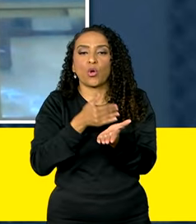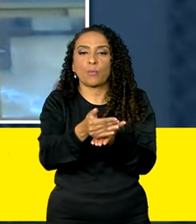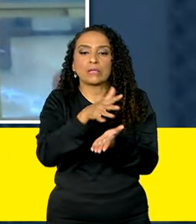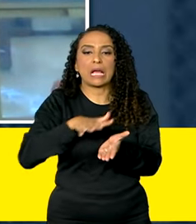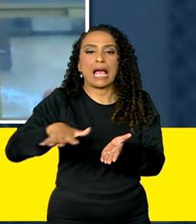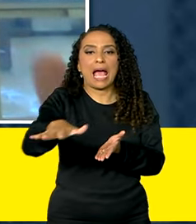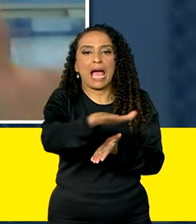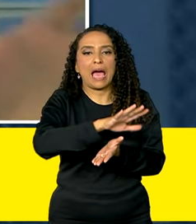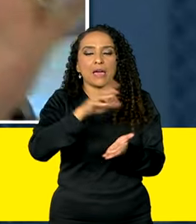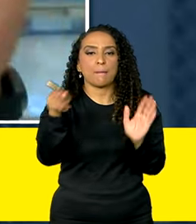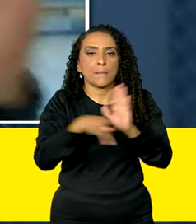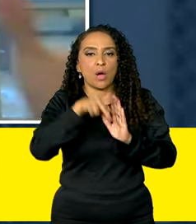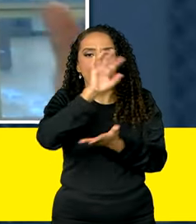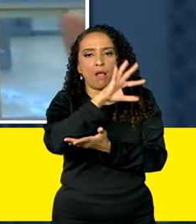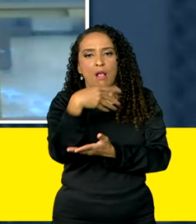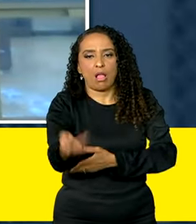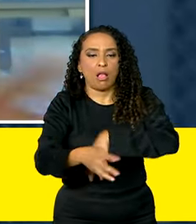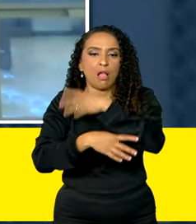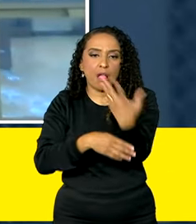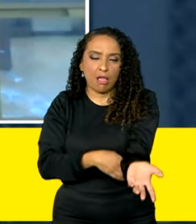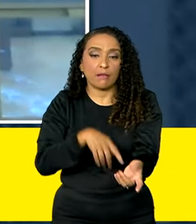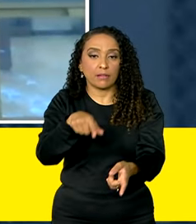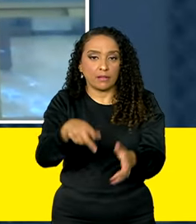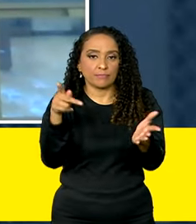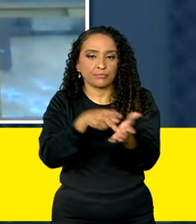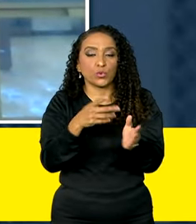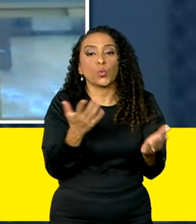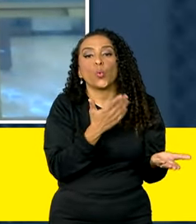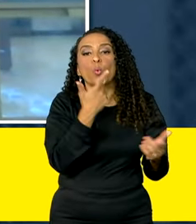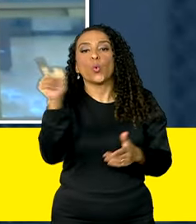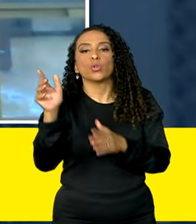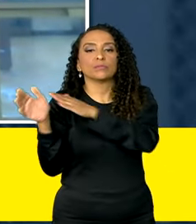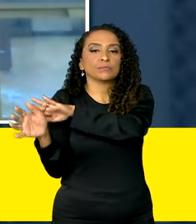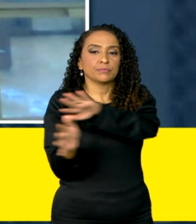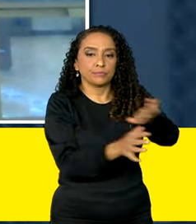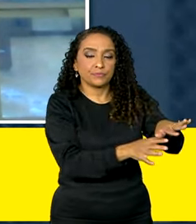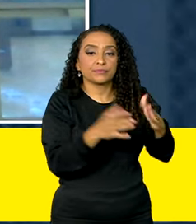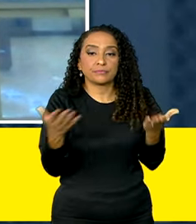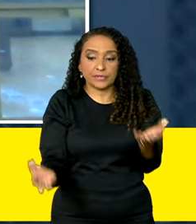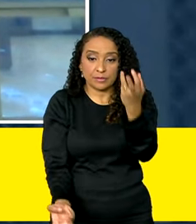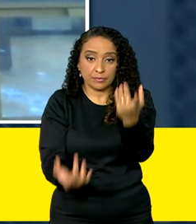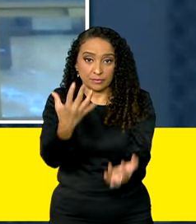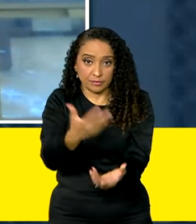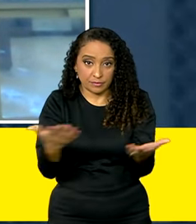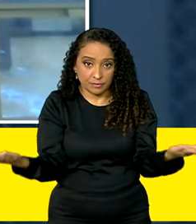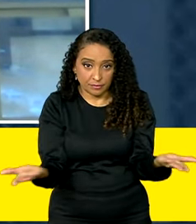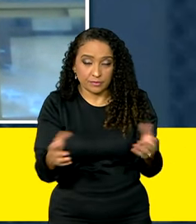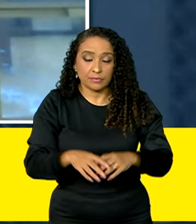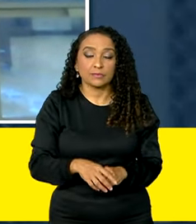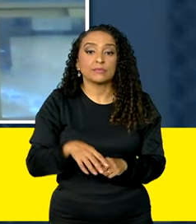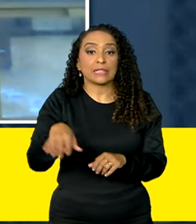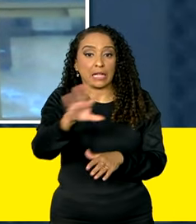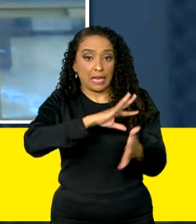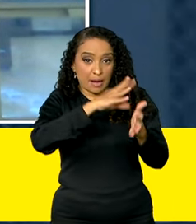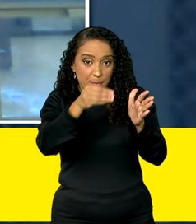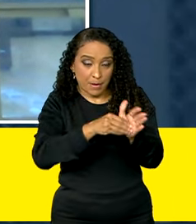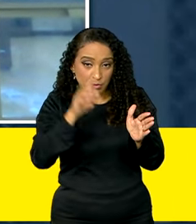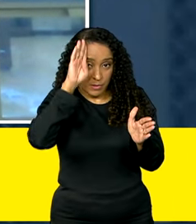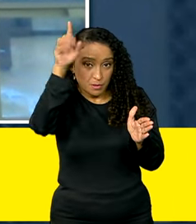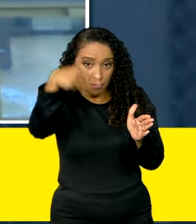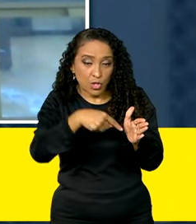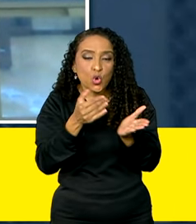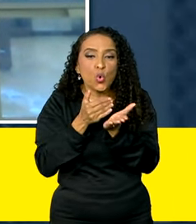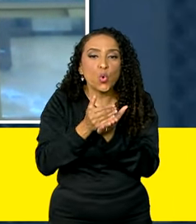área desmatada. Esse é um fator. O outro fator é que os incêndios deste ano, sobretudo na Amazônia,